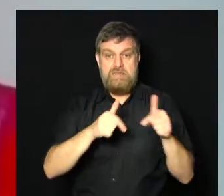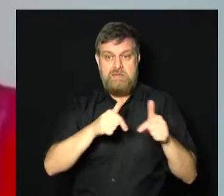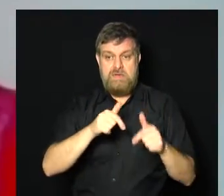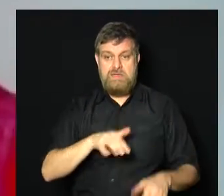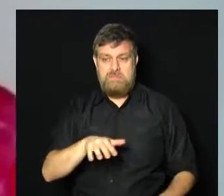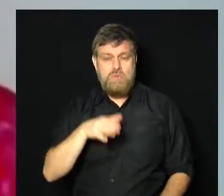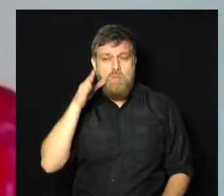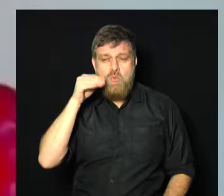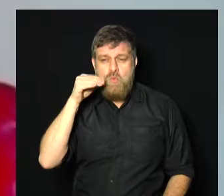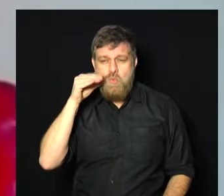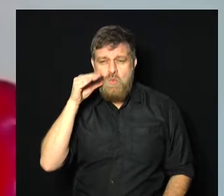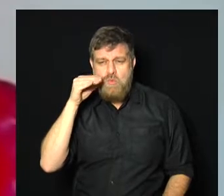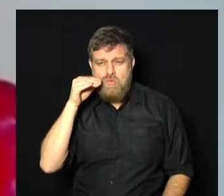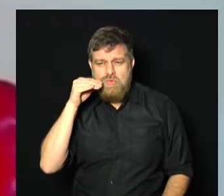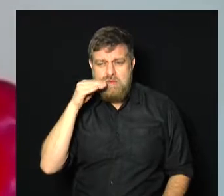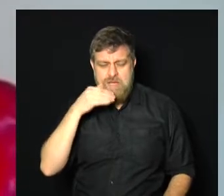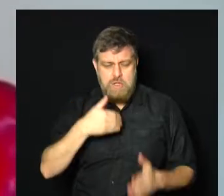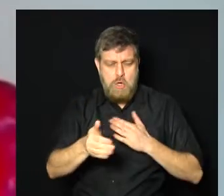essa contradição.